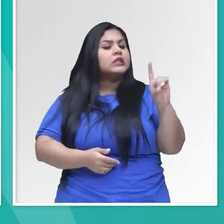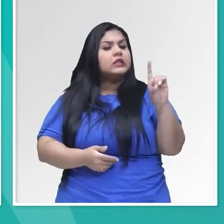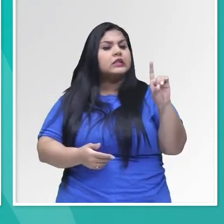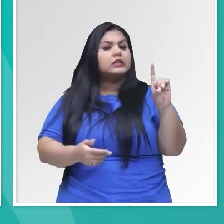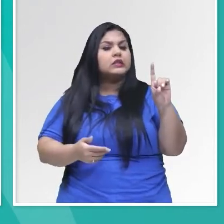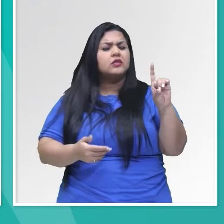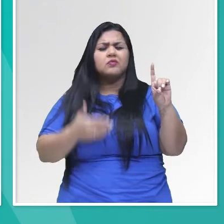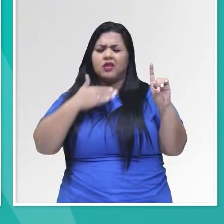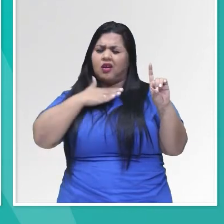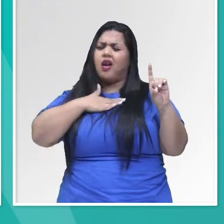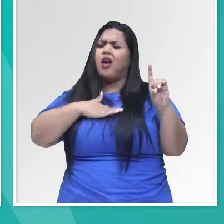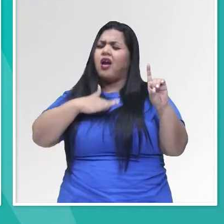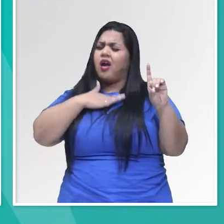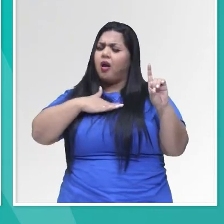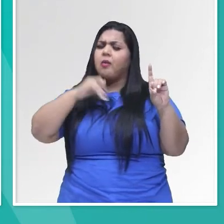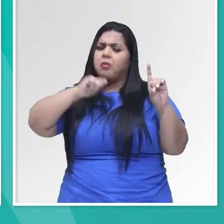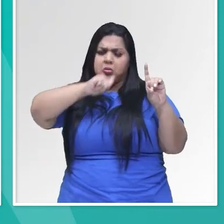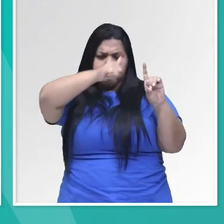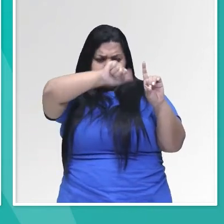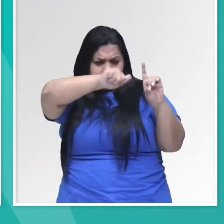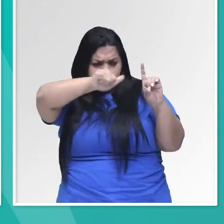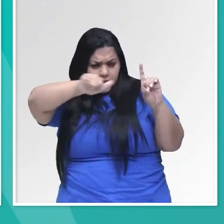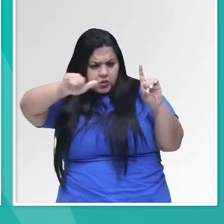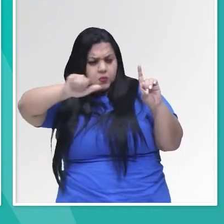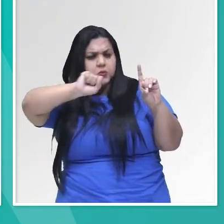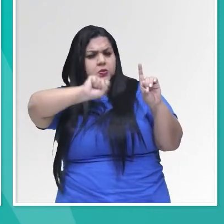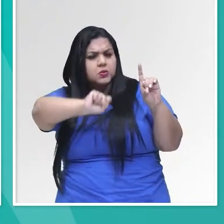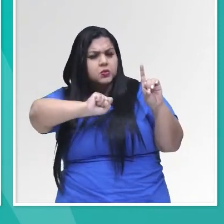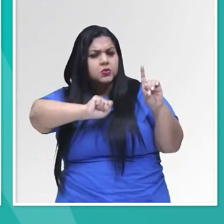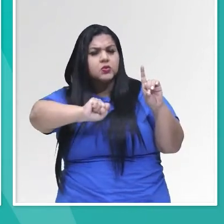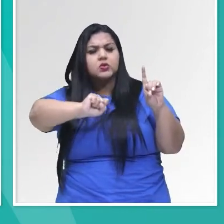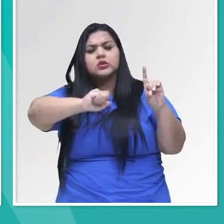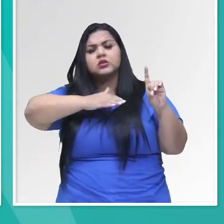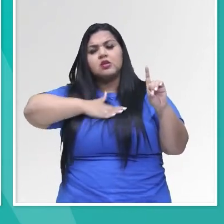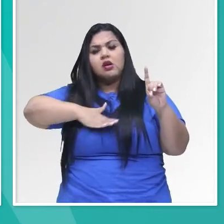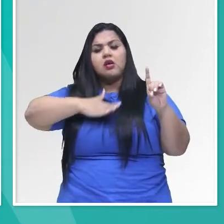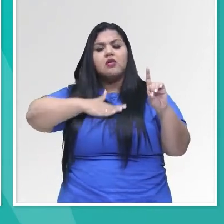bastante calma, pode analisar,